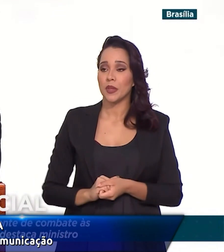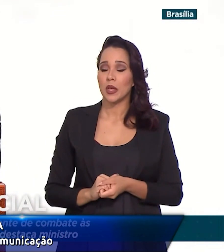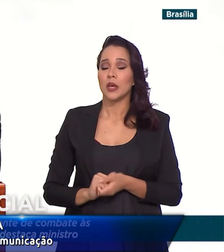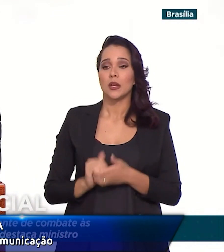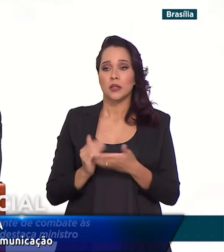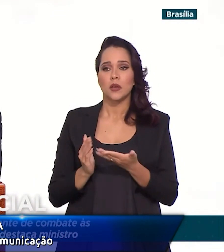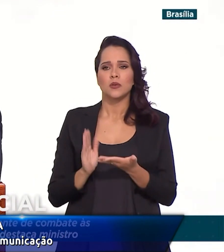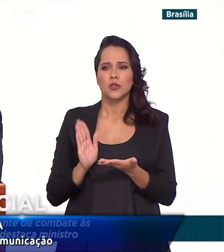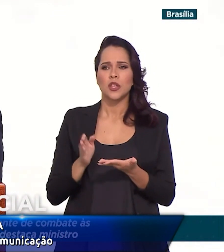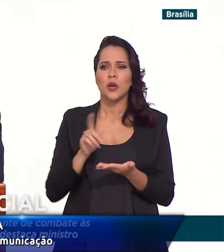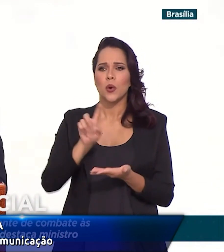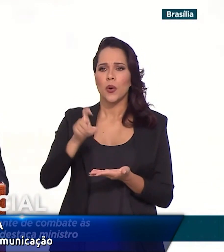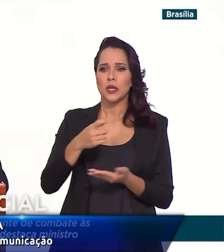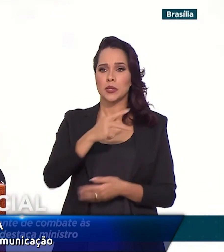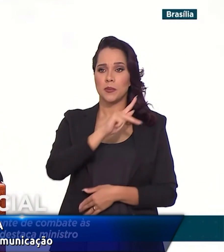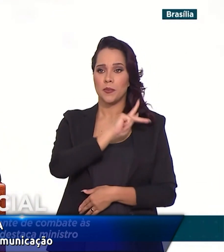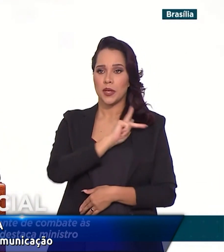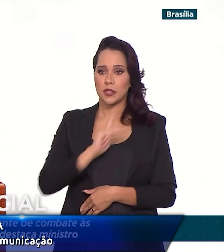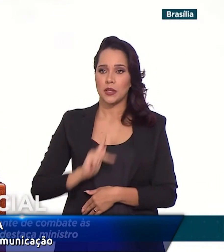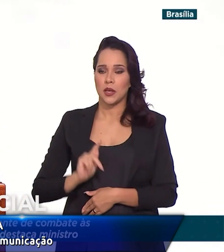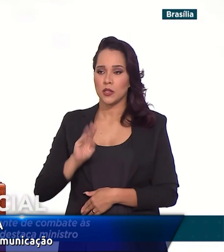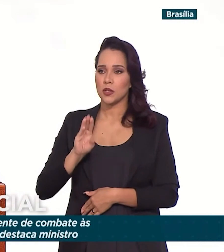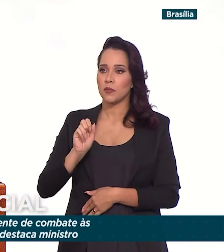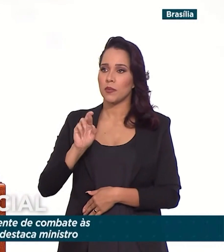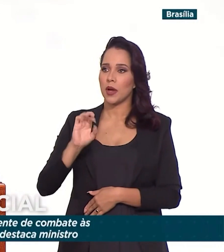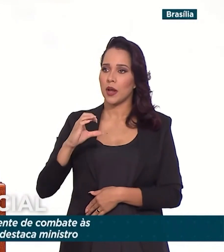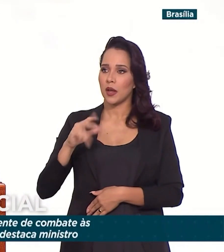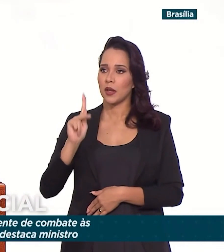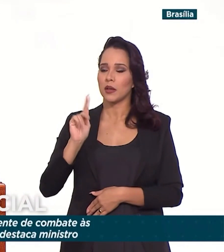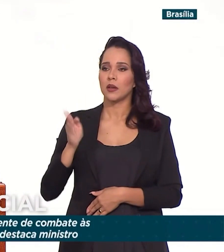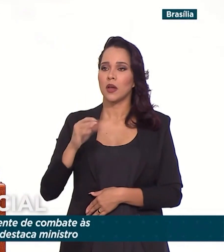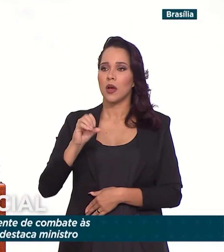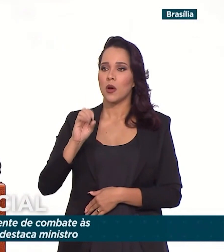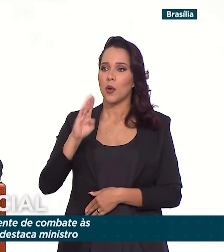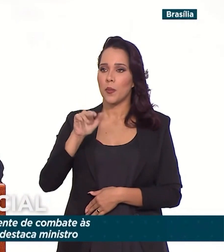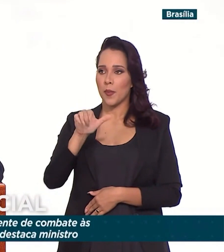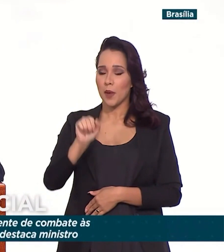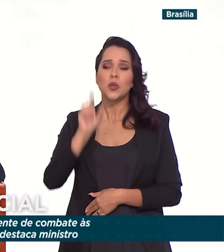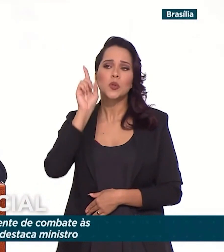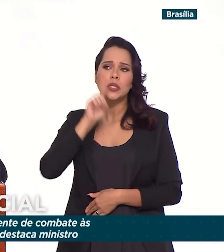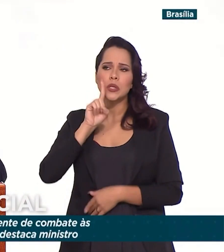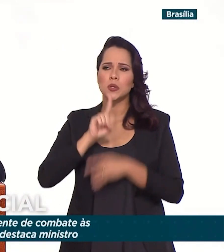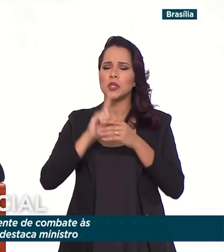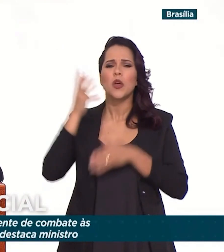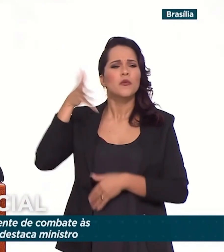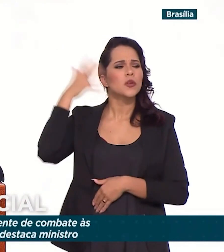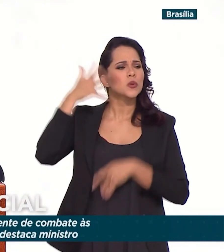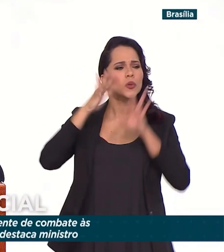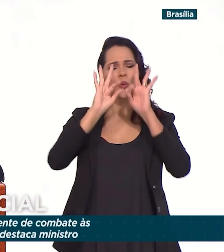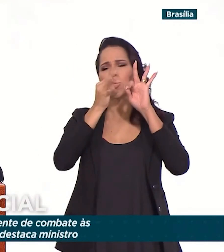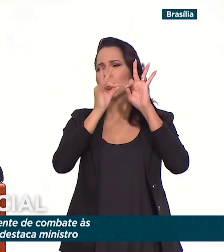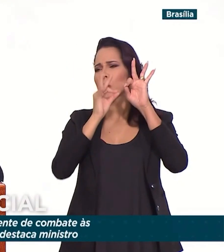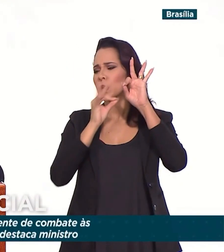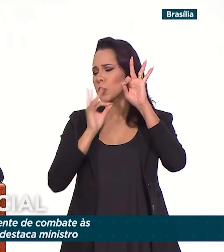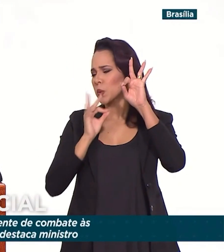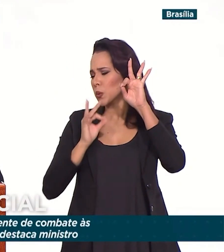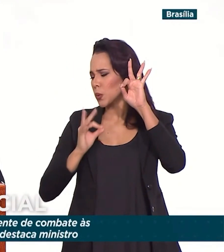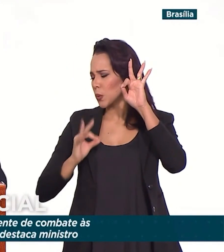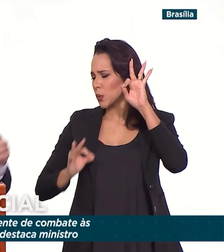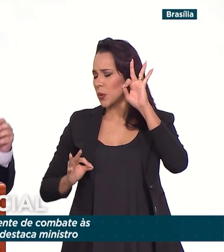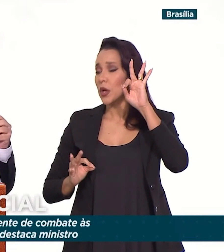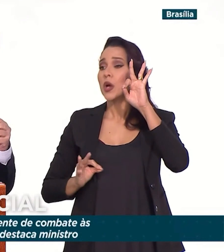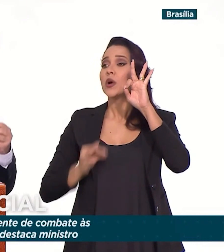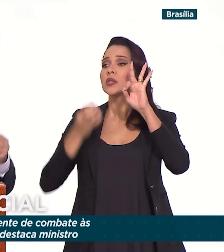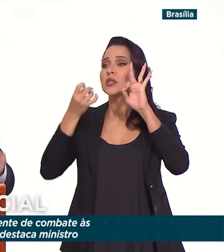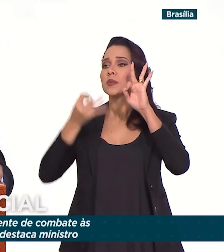Recentemente, o ex-presidente Barack Obama, dos Estados Unidos, fez um novo discurso onde ele